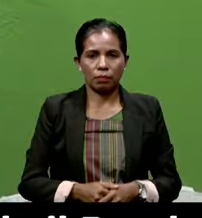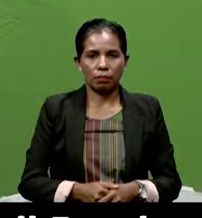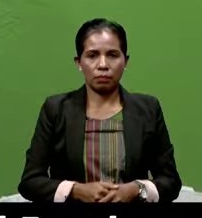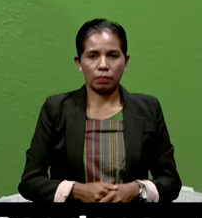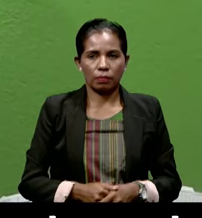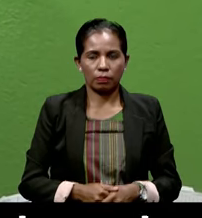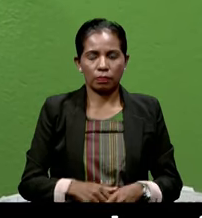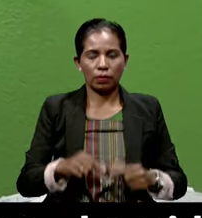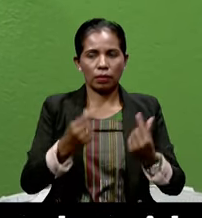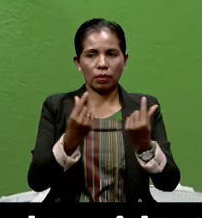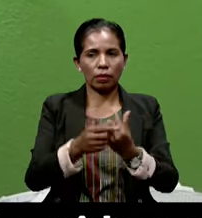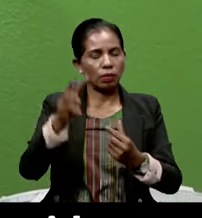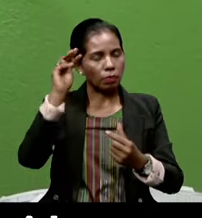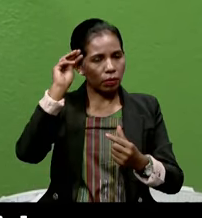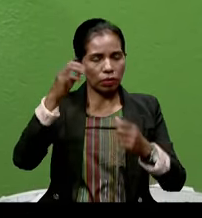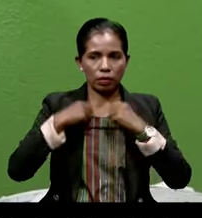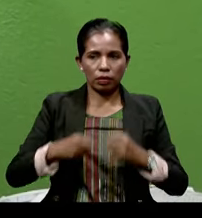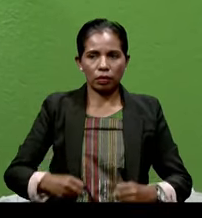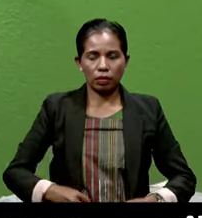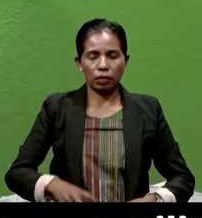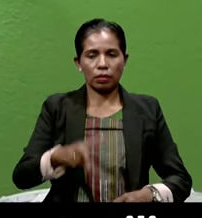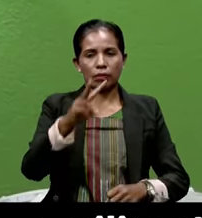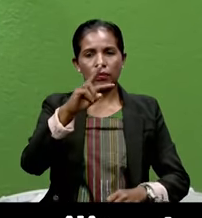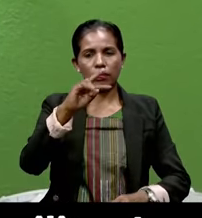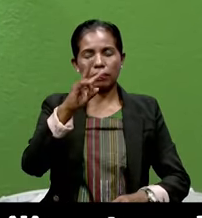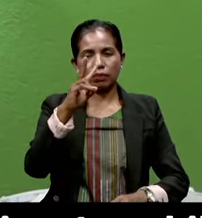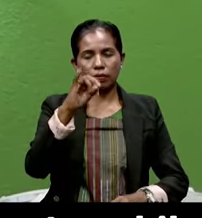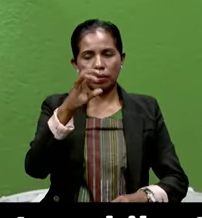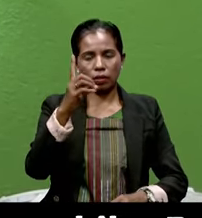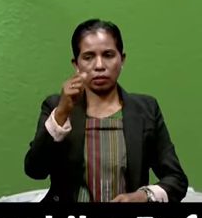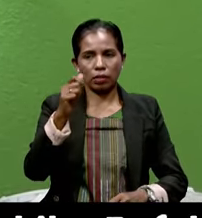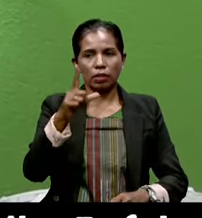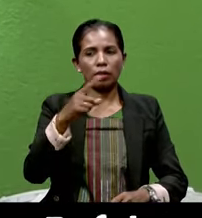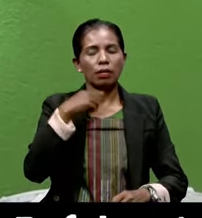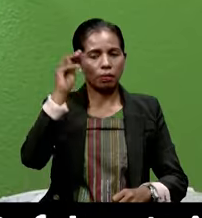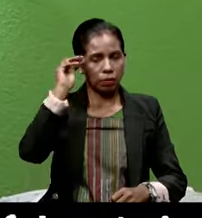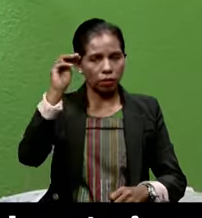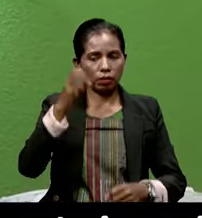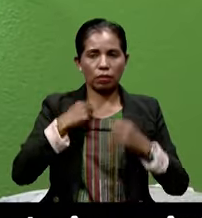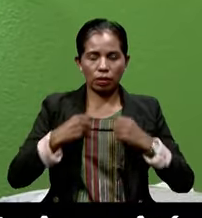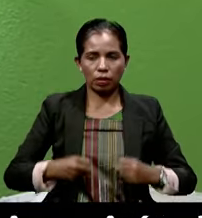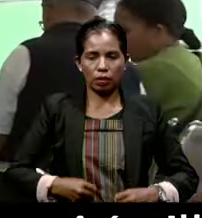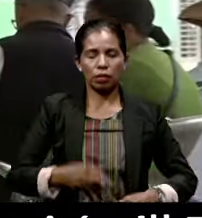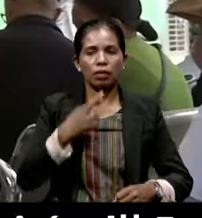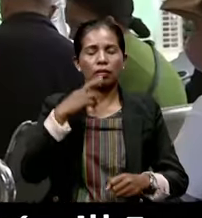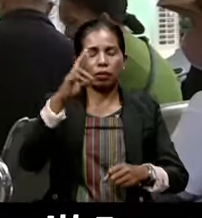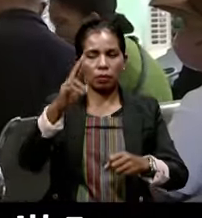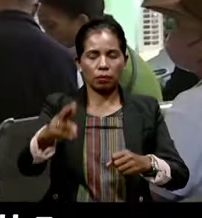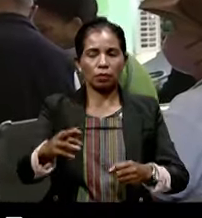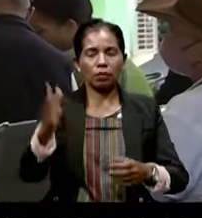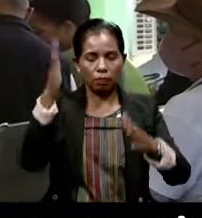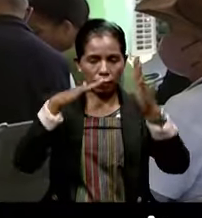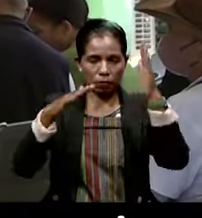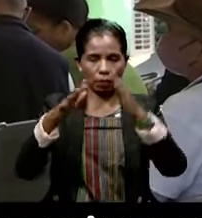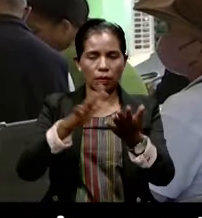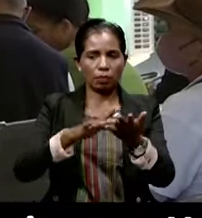Porta-voz equipa integrada do Ministério Saúde, Vidal de Jesus Lopes, atende. Ministério Saúde se responde fazeadamente problemas toca